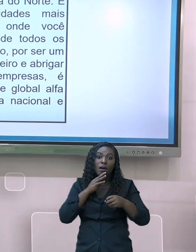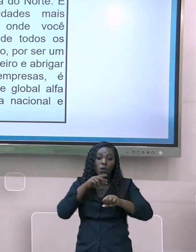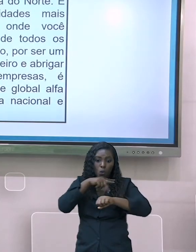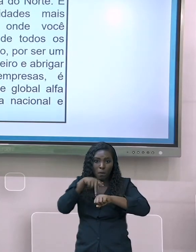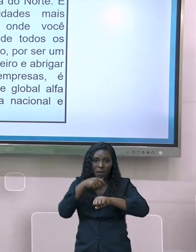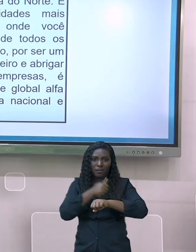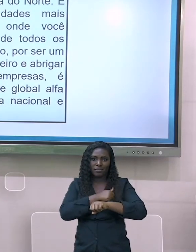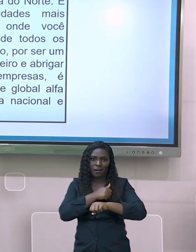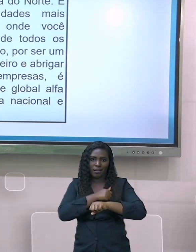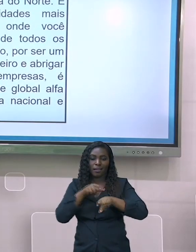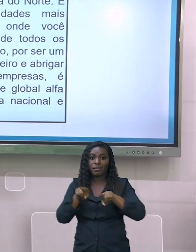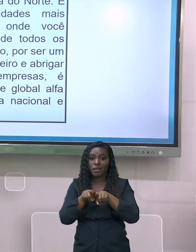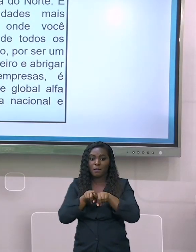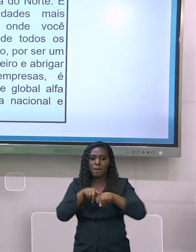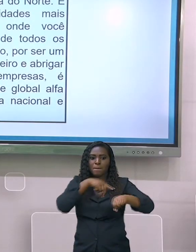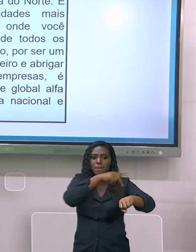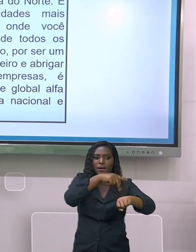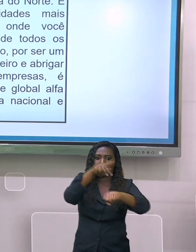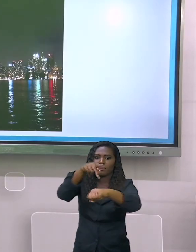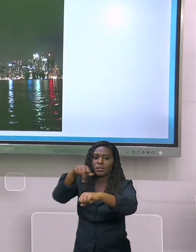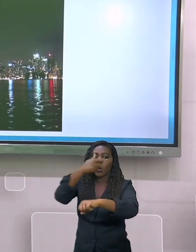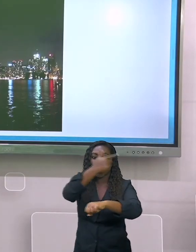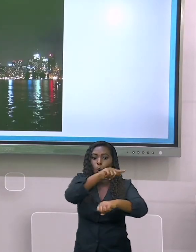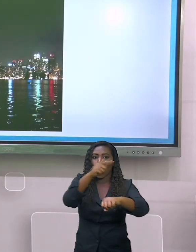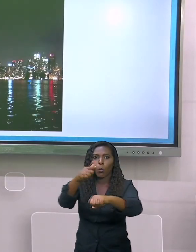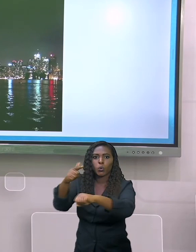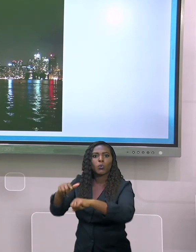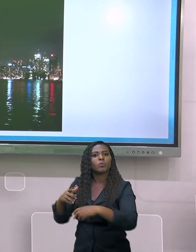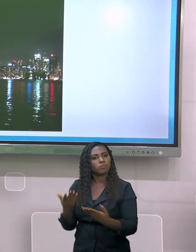na cidade de São Paulo.